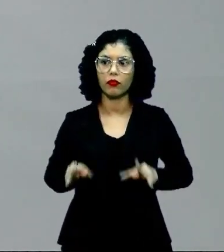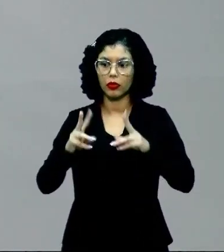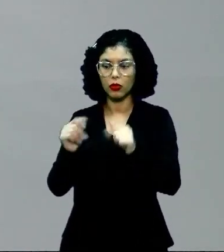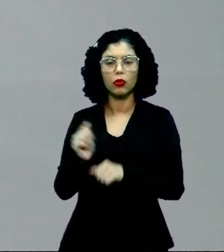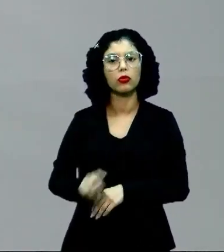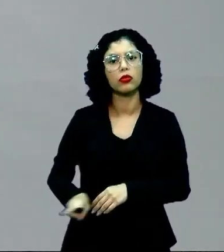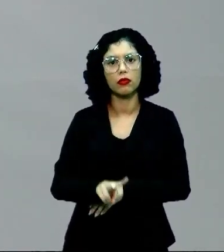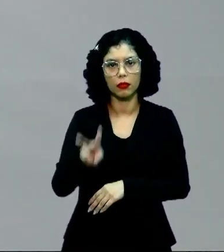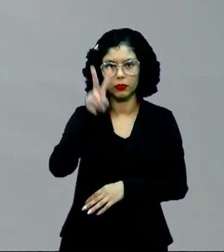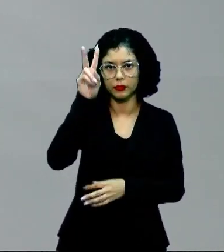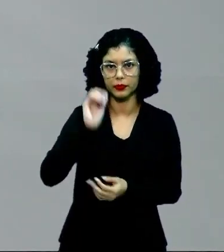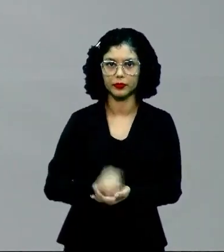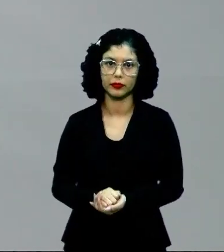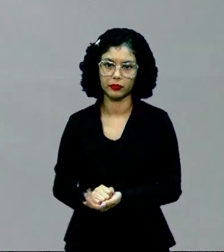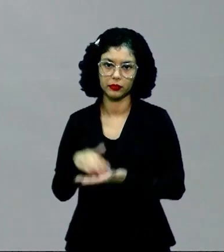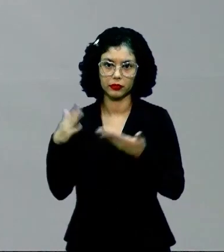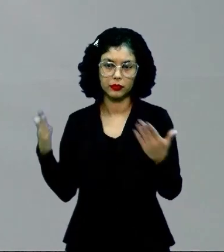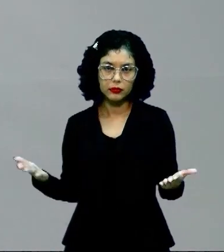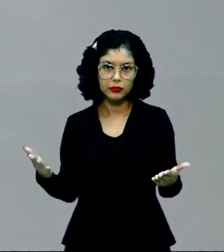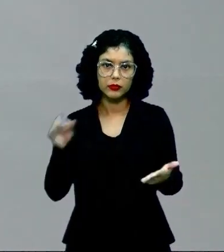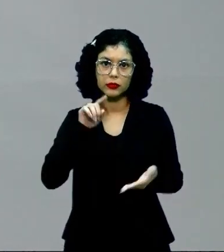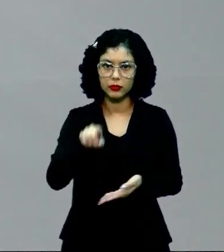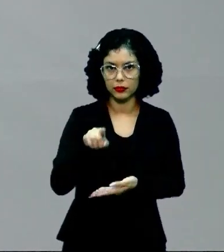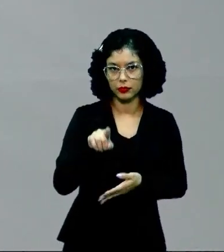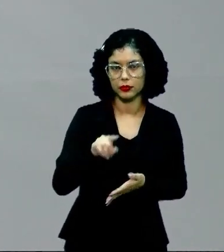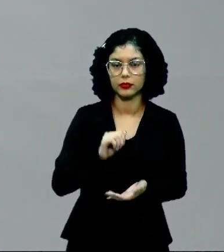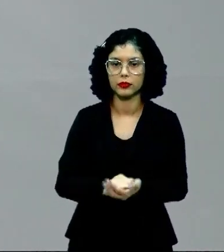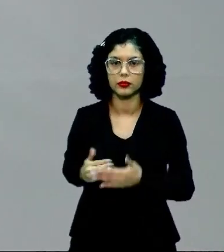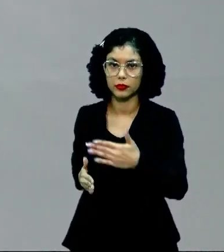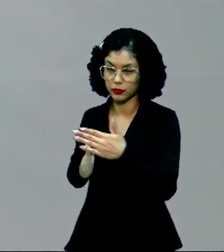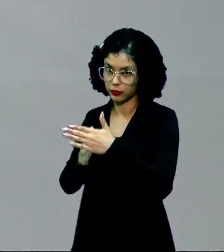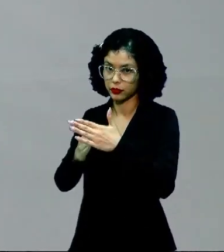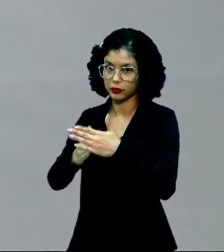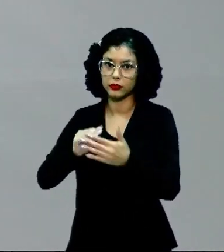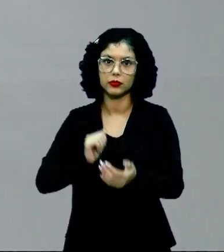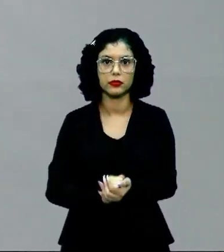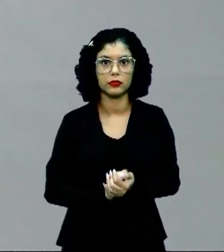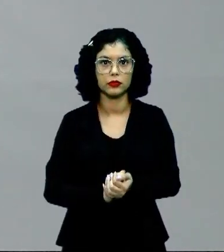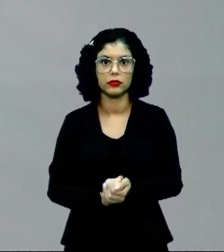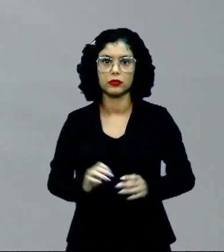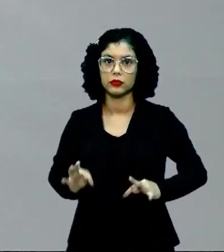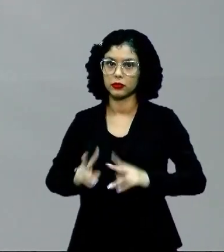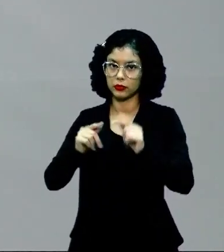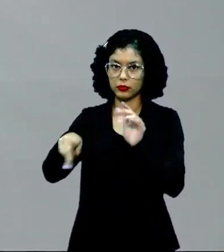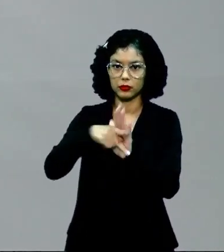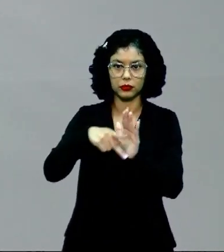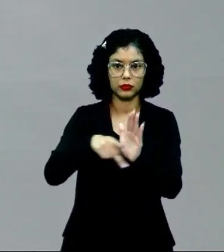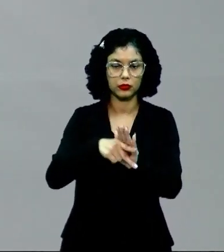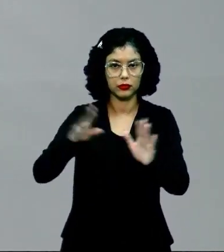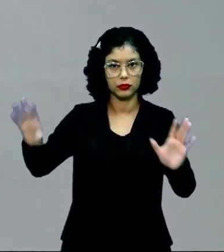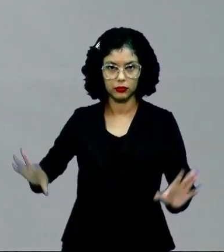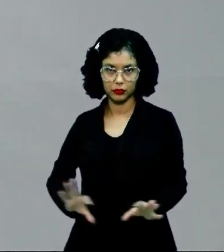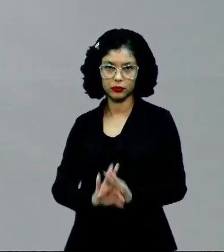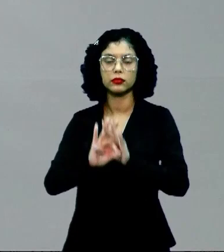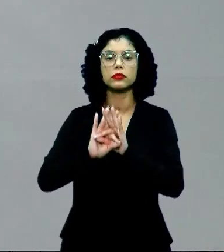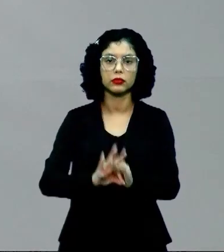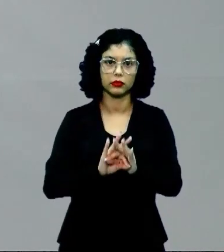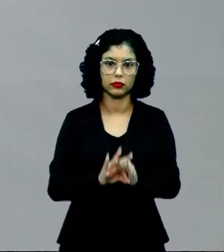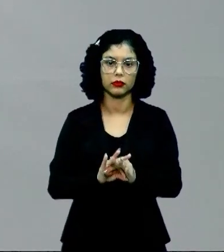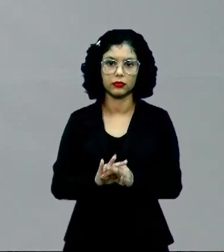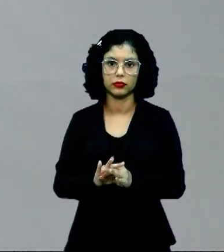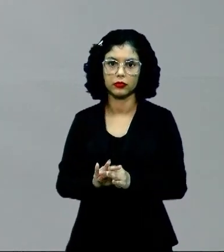tem valor. Então, esse delimitador está inteiramente ligado à